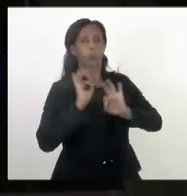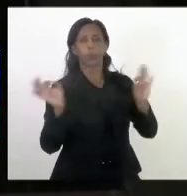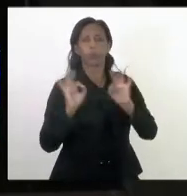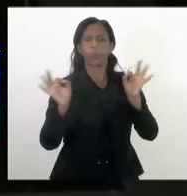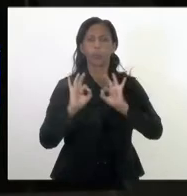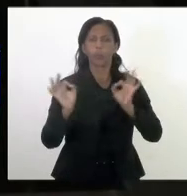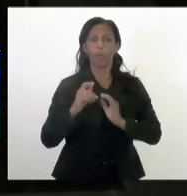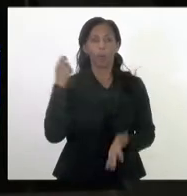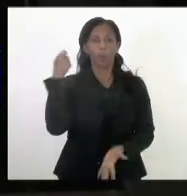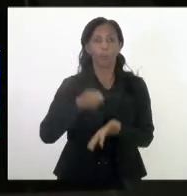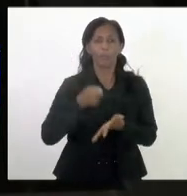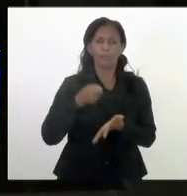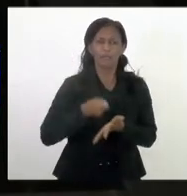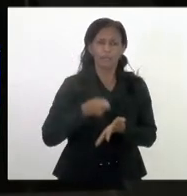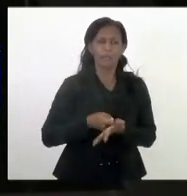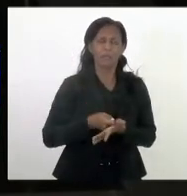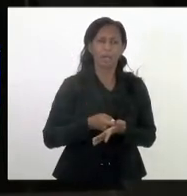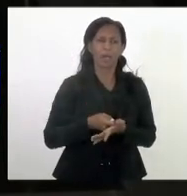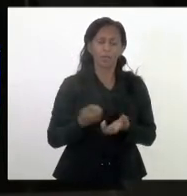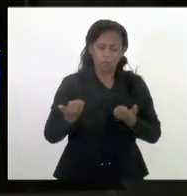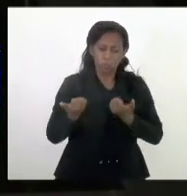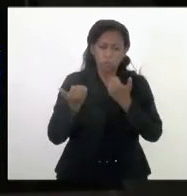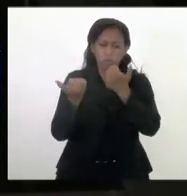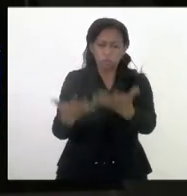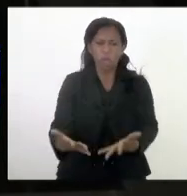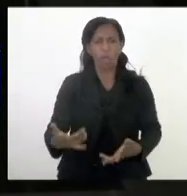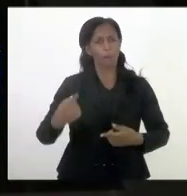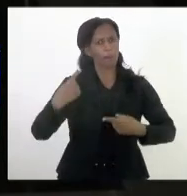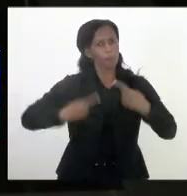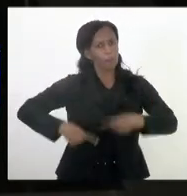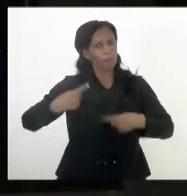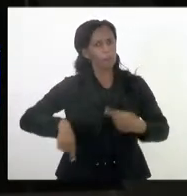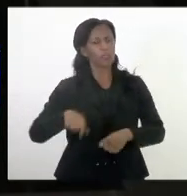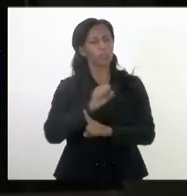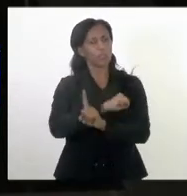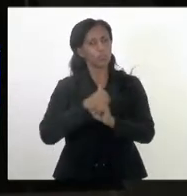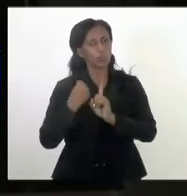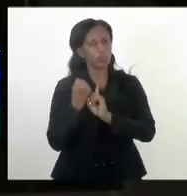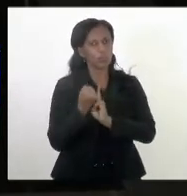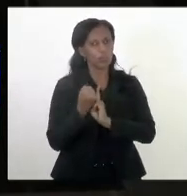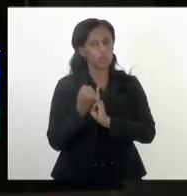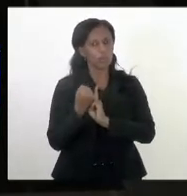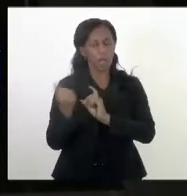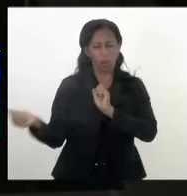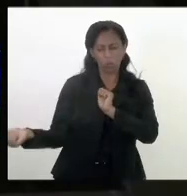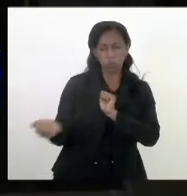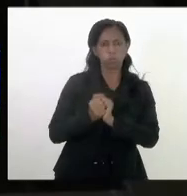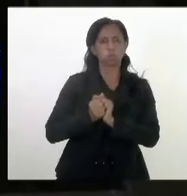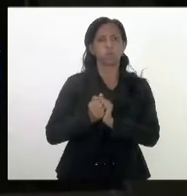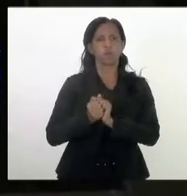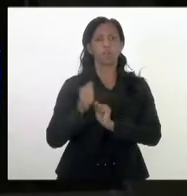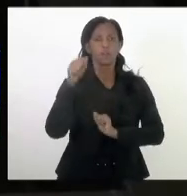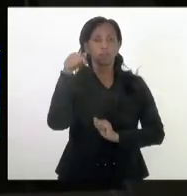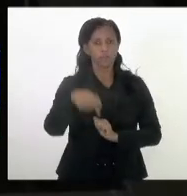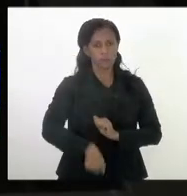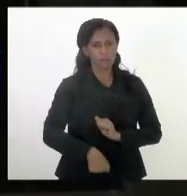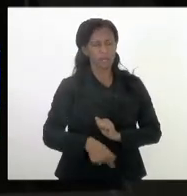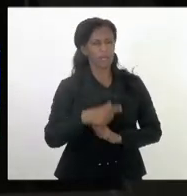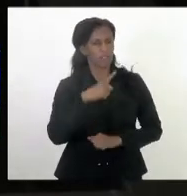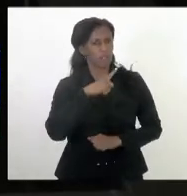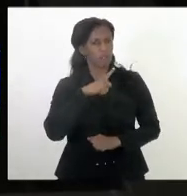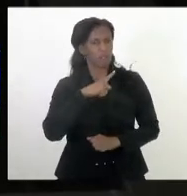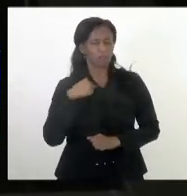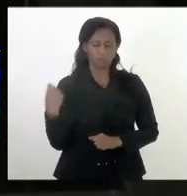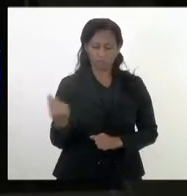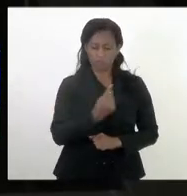Essa casa tem a obrigação de construir políticas sociais consolidadas. E aqui